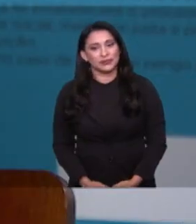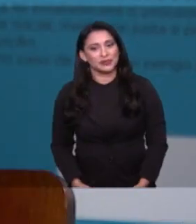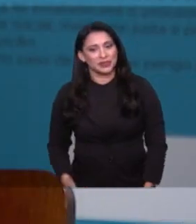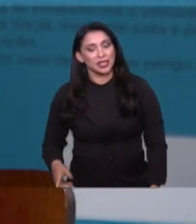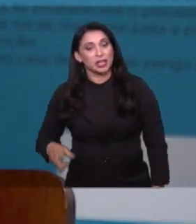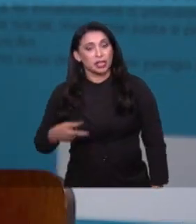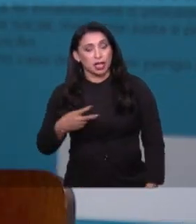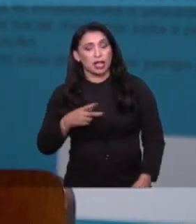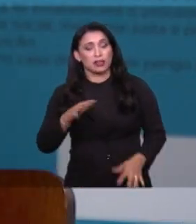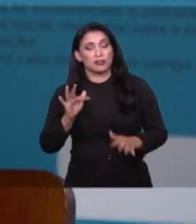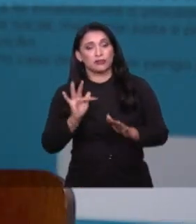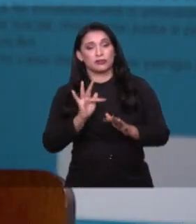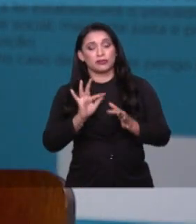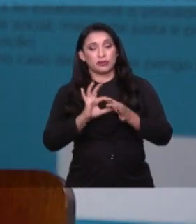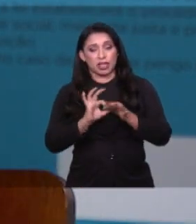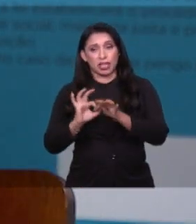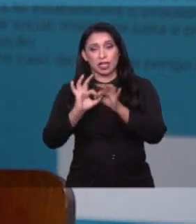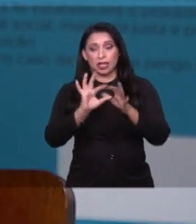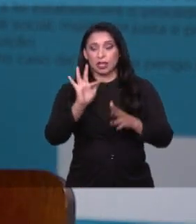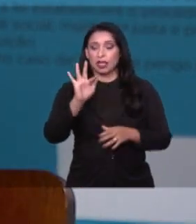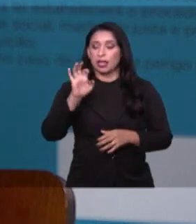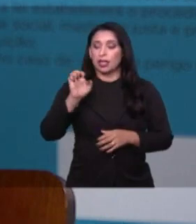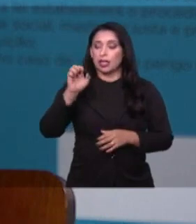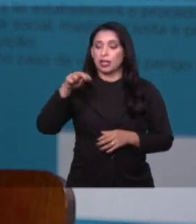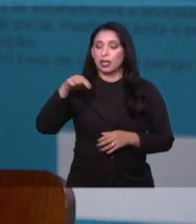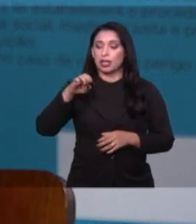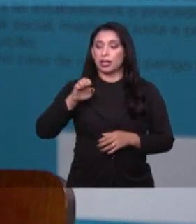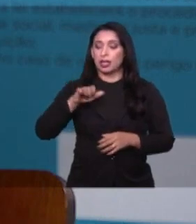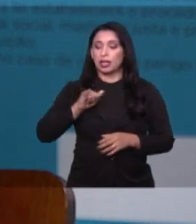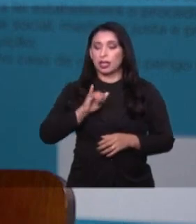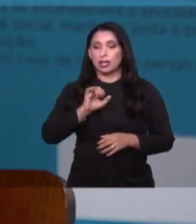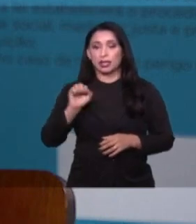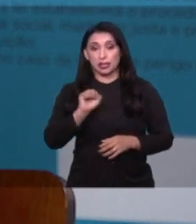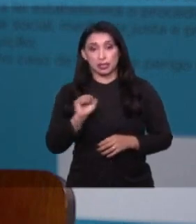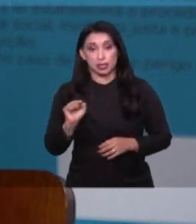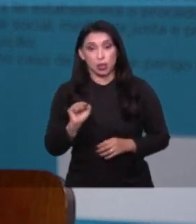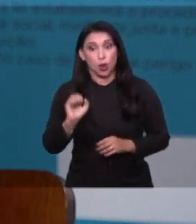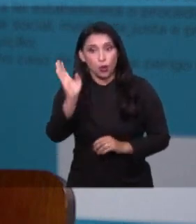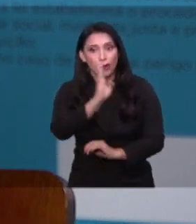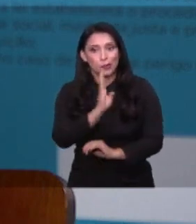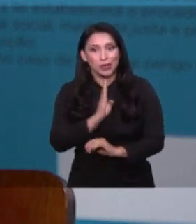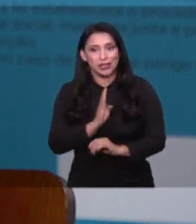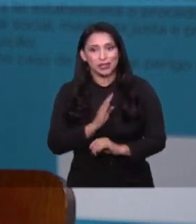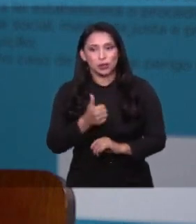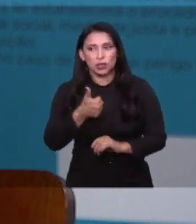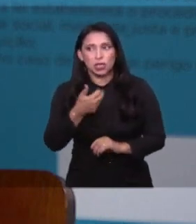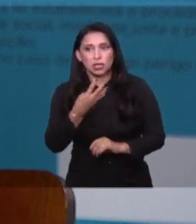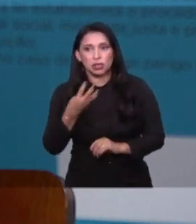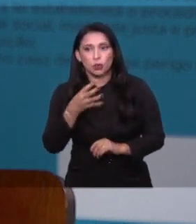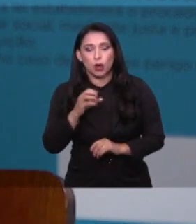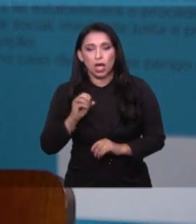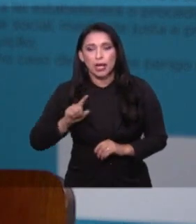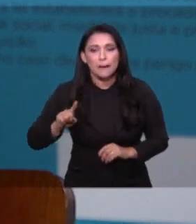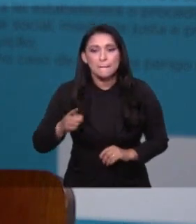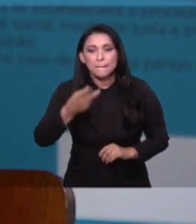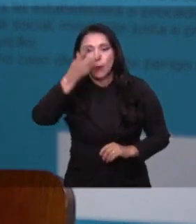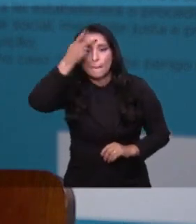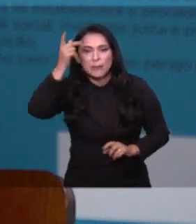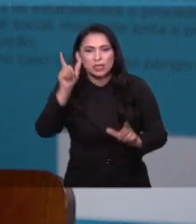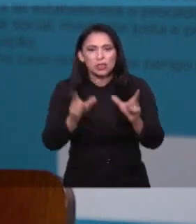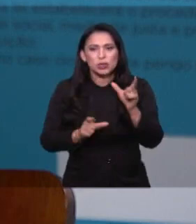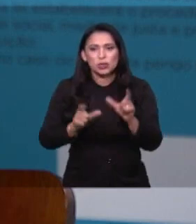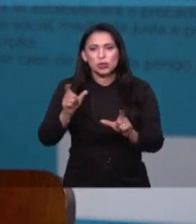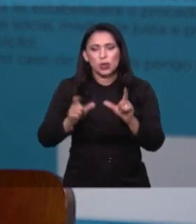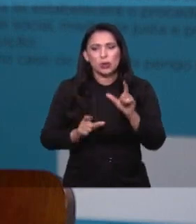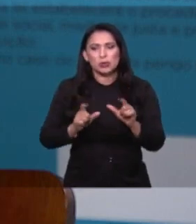Segundo a Federação Nacional de Educação e Integração dos Surdos, a FENEIS, o Brasil tem cerca de 40 mil pessoas com diferentes